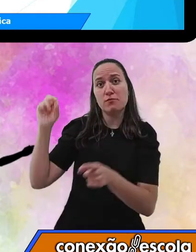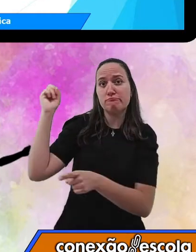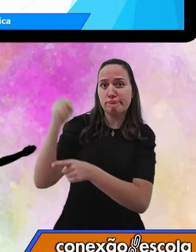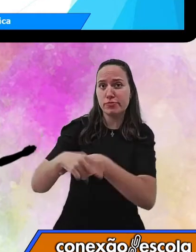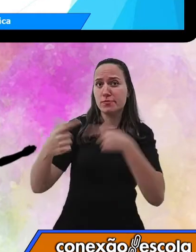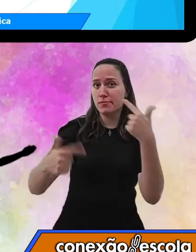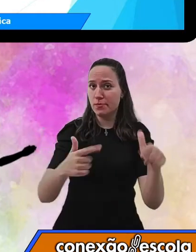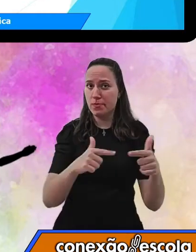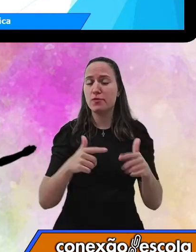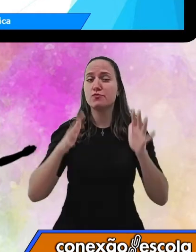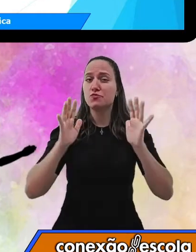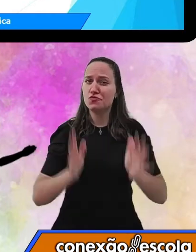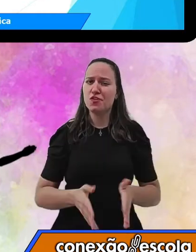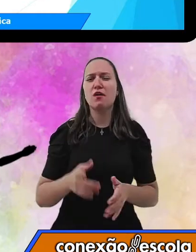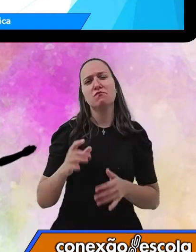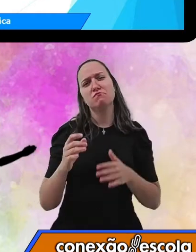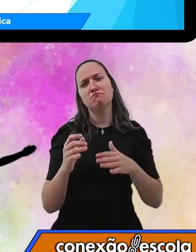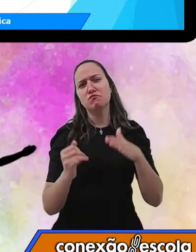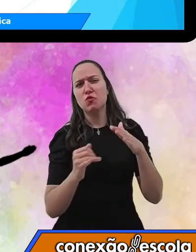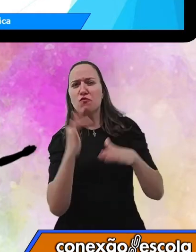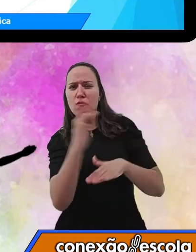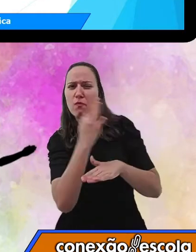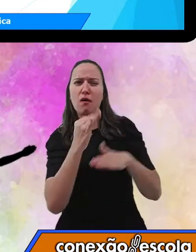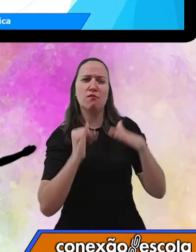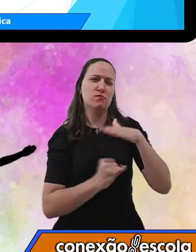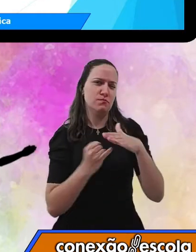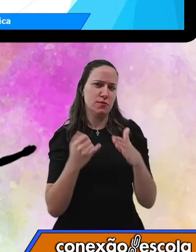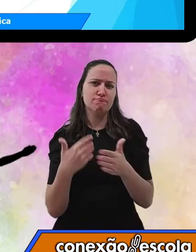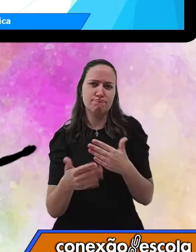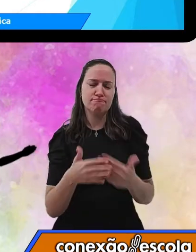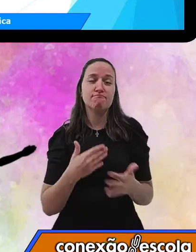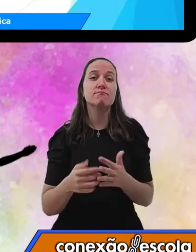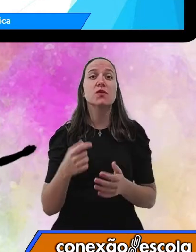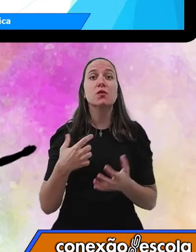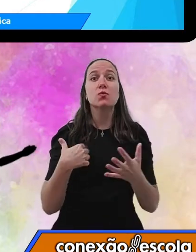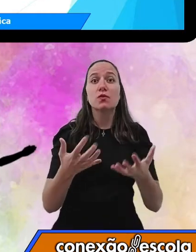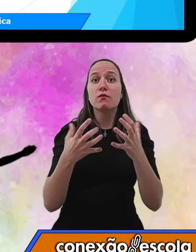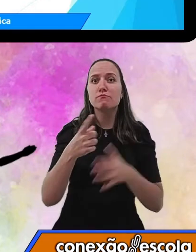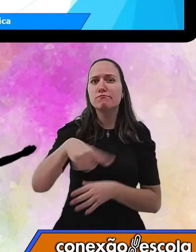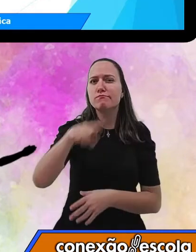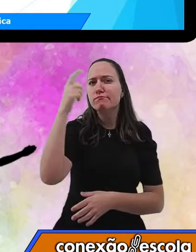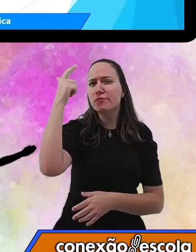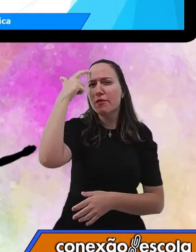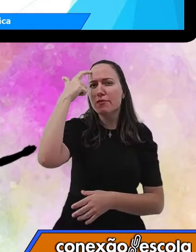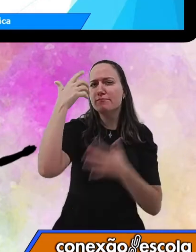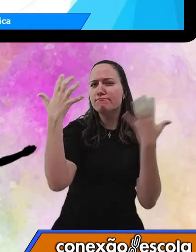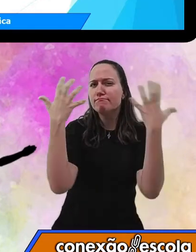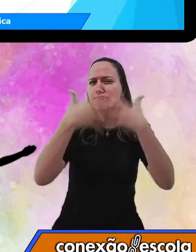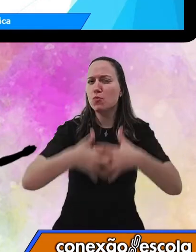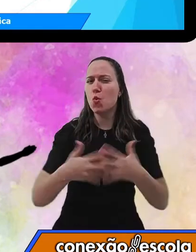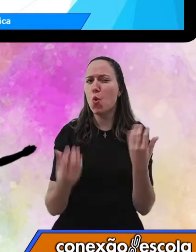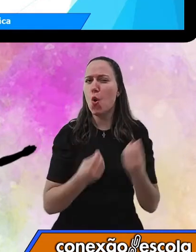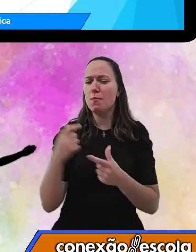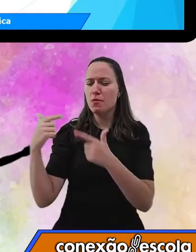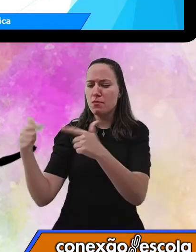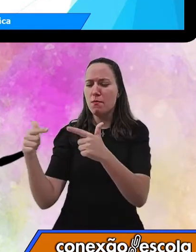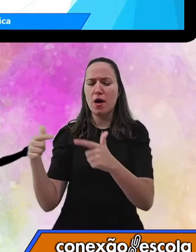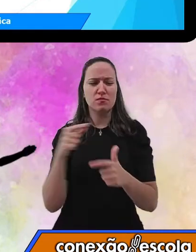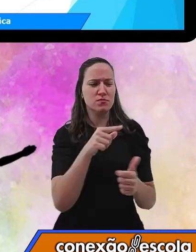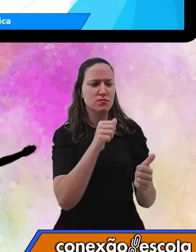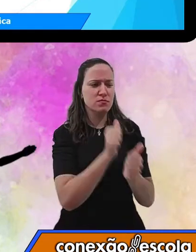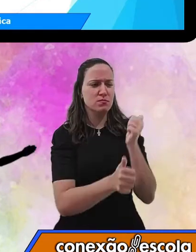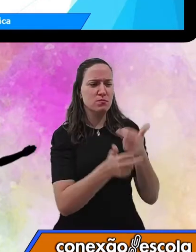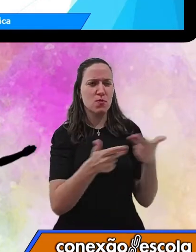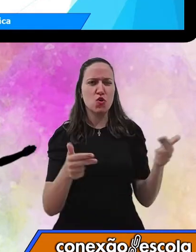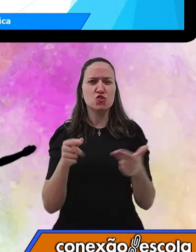formal ou informal, eu gostaria que você refletisse sobre como o seu trabalho se encaixa na divisão do trabalho. Ou